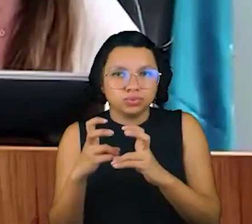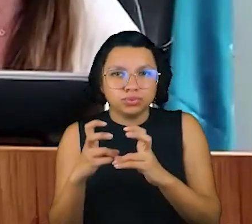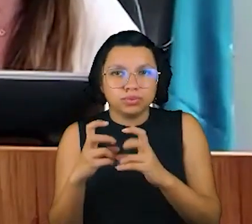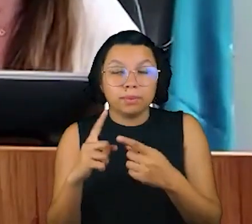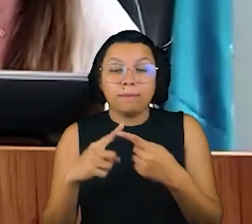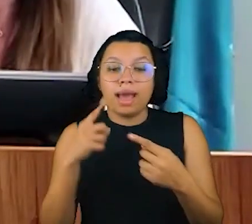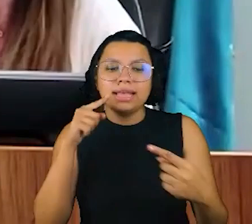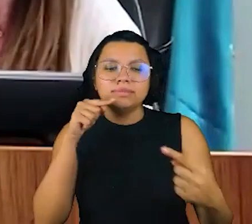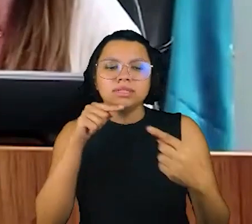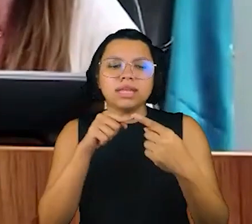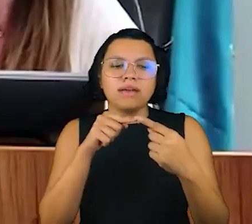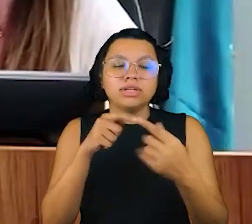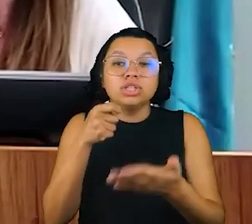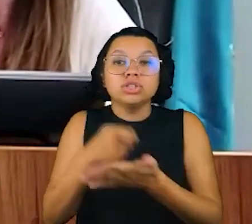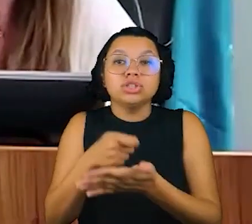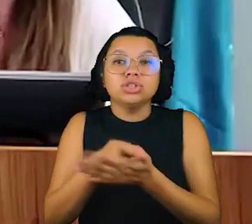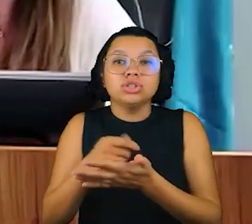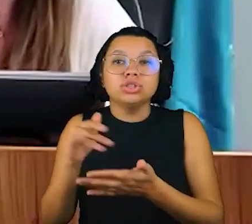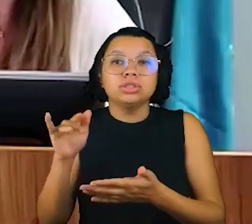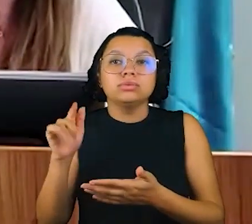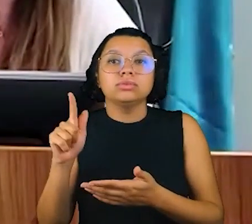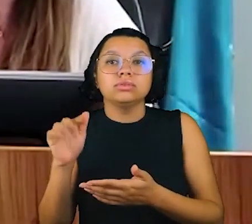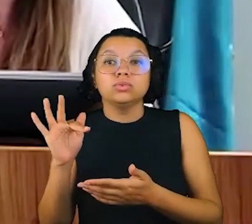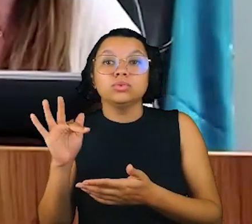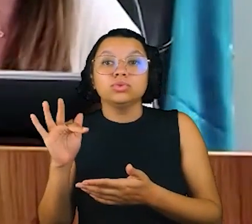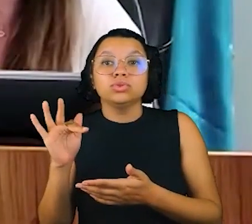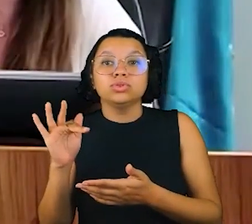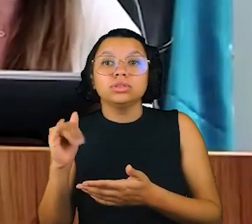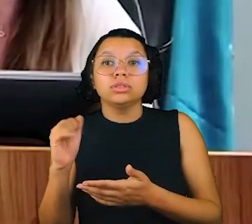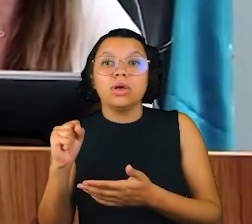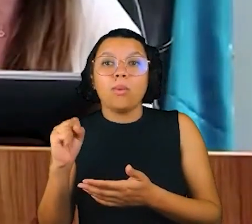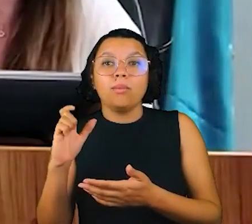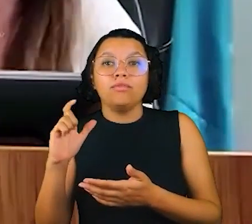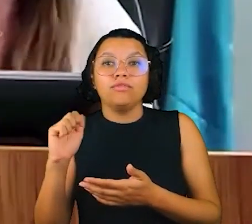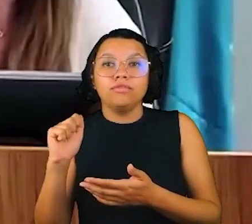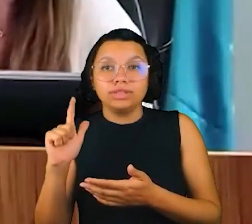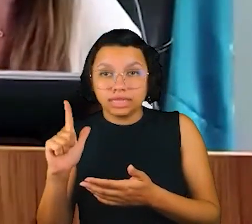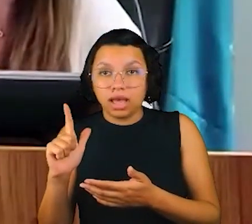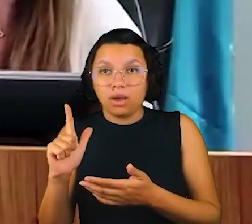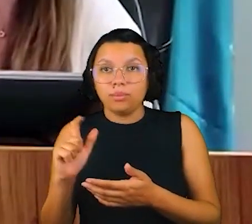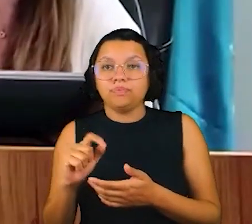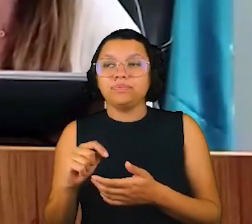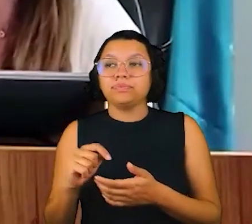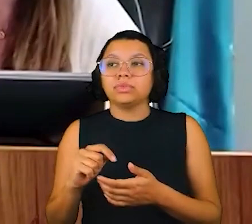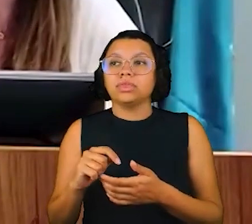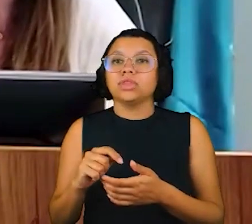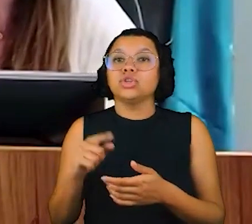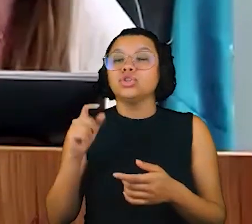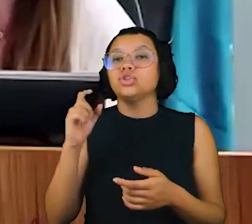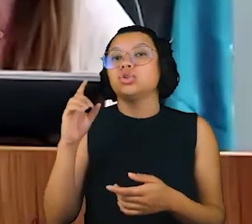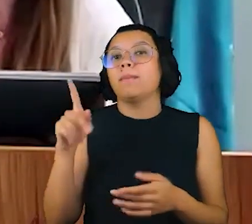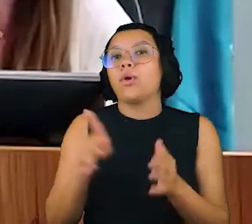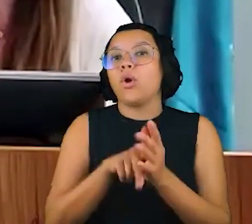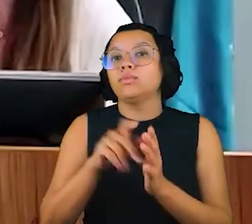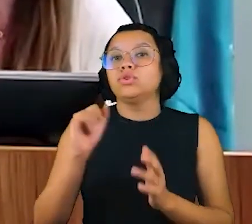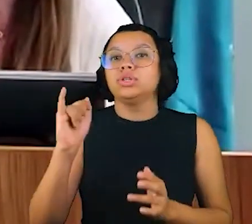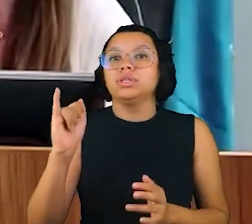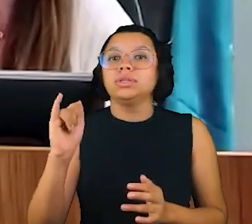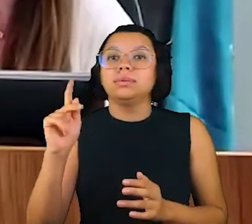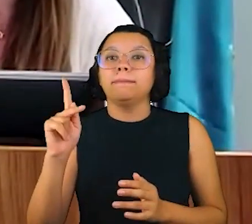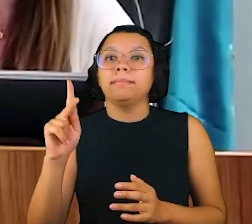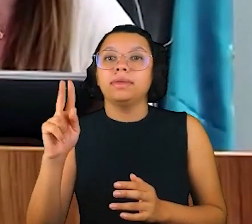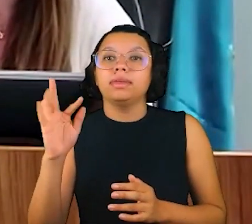Mais especificamente, as execuções fiscais. Mais especificamente, as execuções fiscais